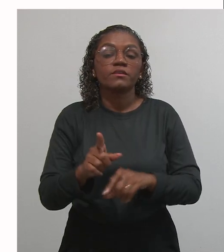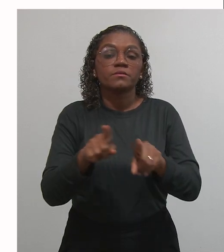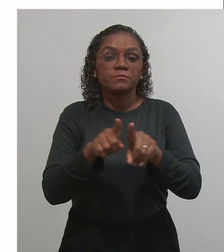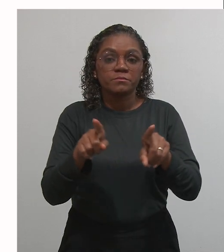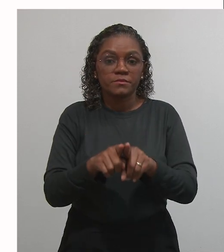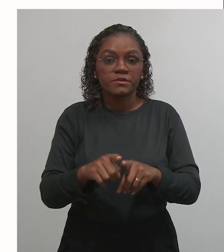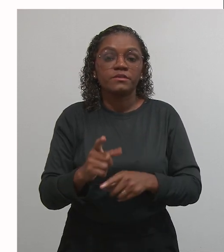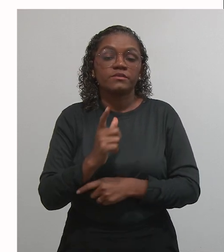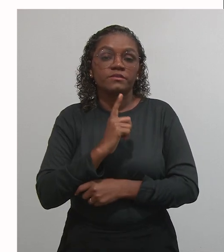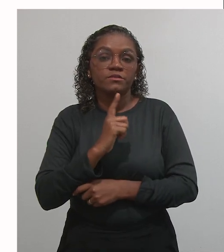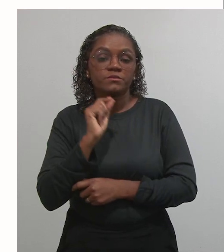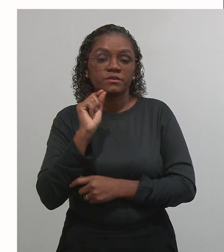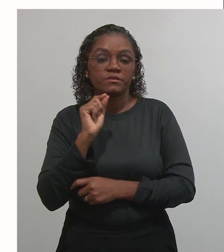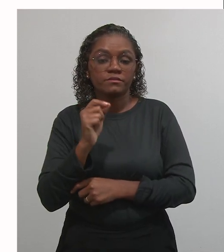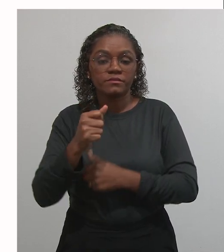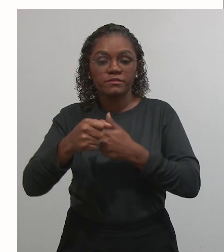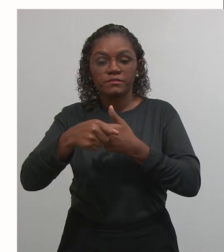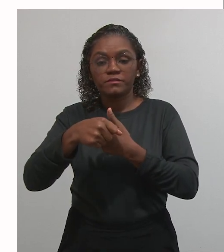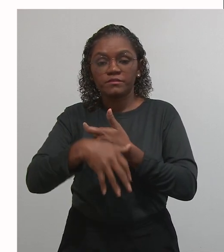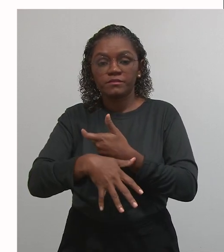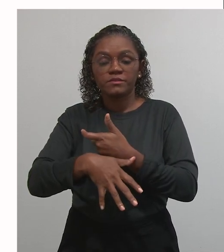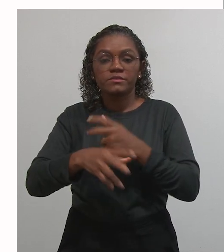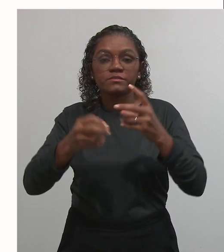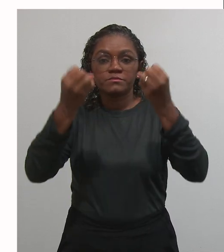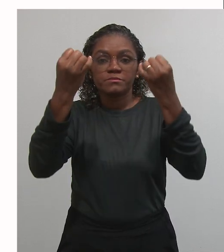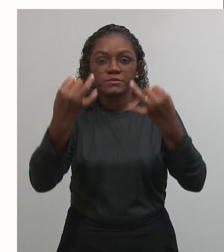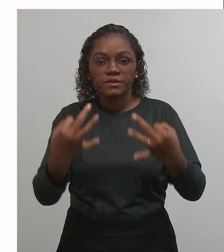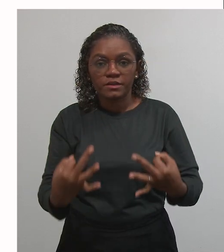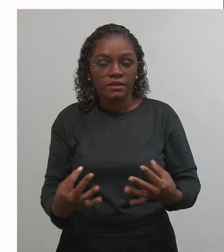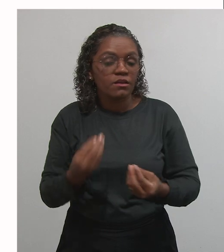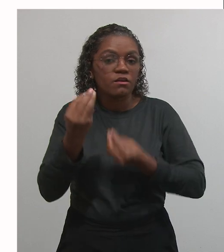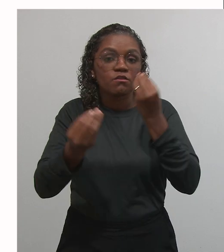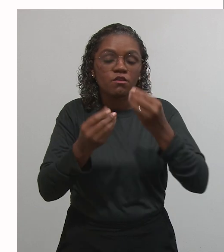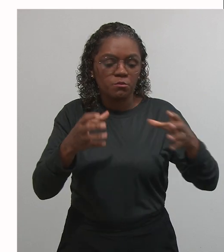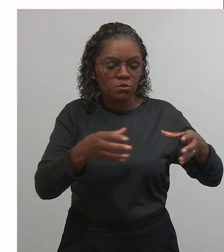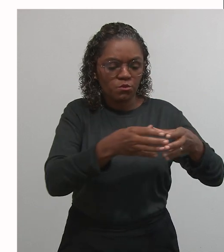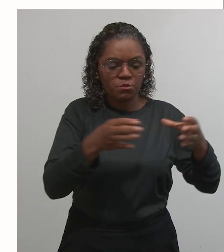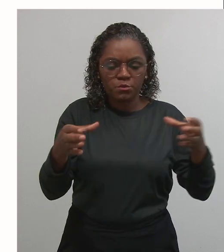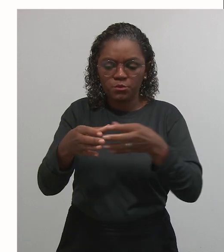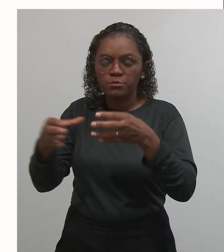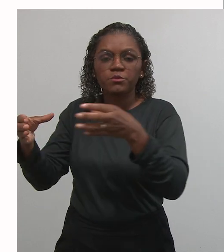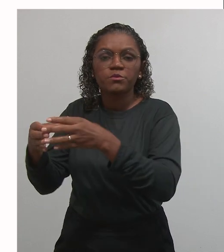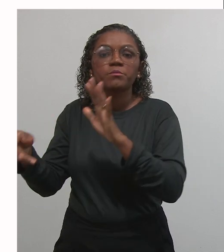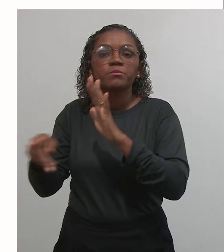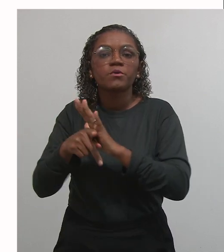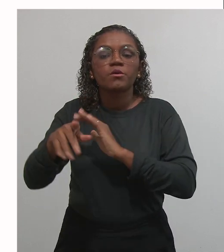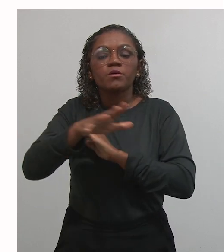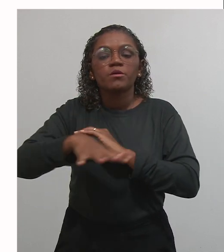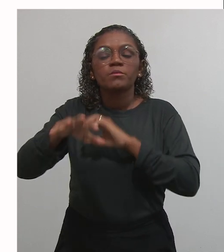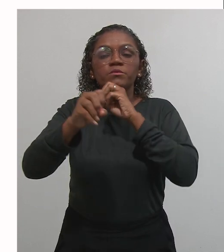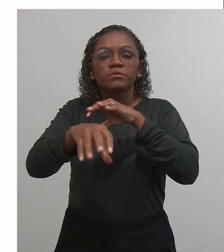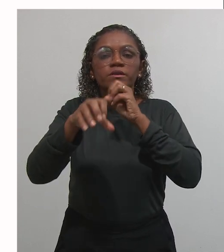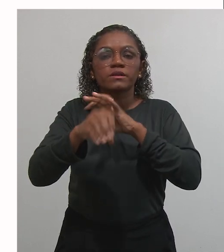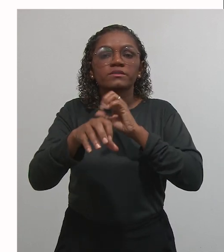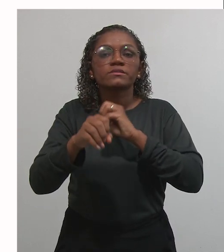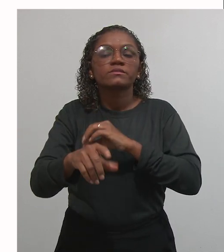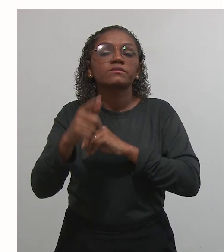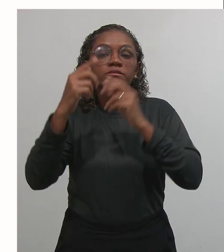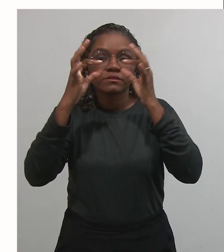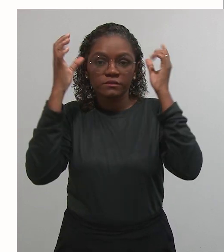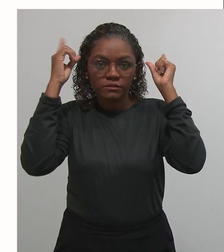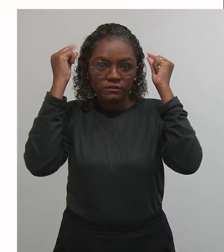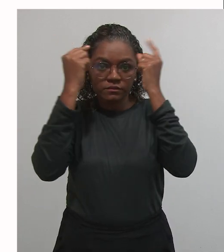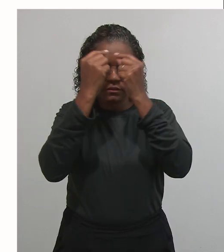tem aí um pequeno esquema para mostrar para vocês como é que esses grupos iriam se dividir nessa educação grega. Seria o quê? Educação